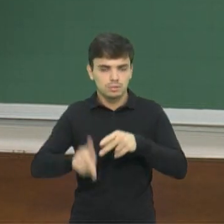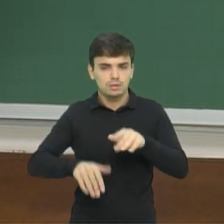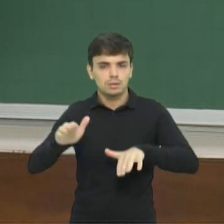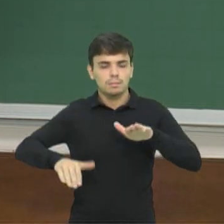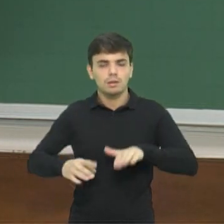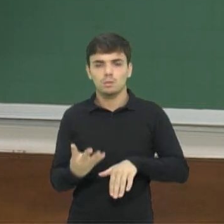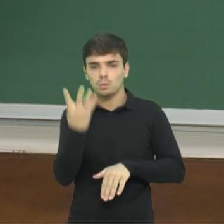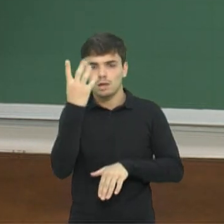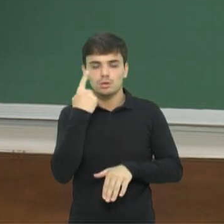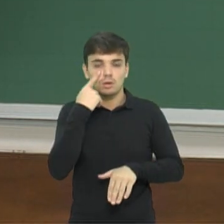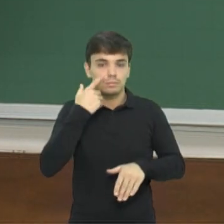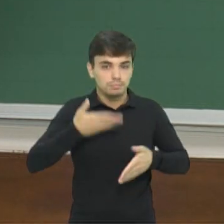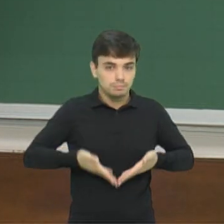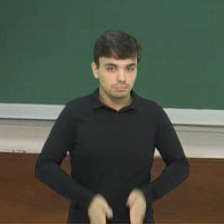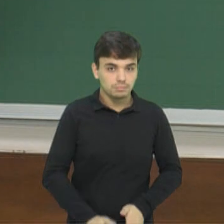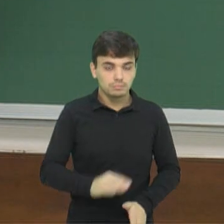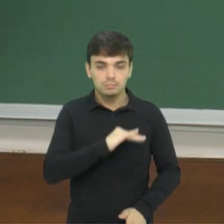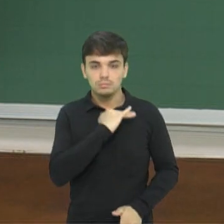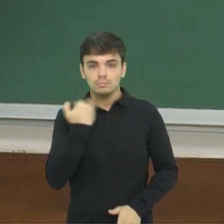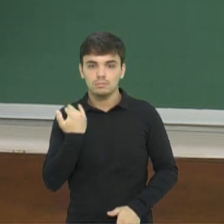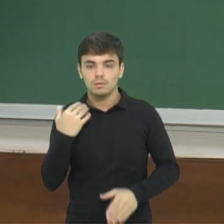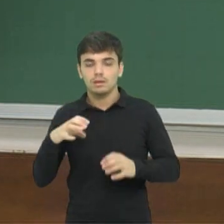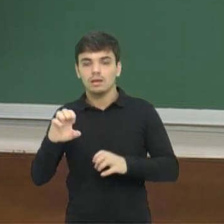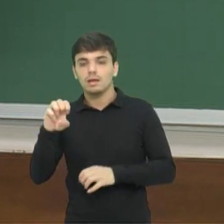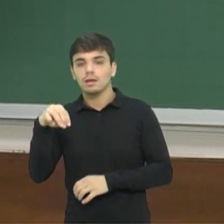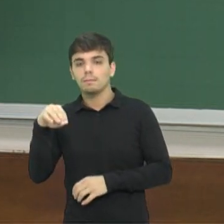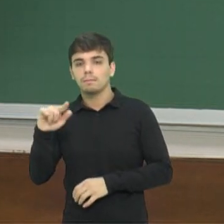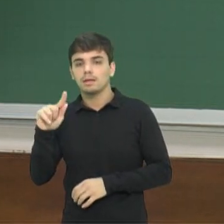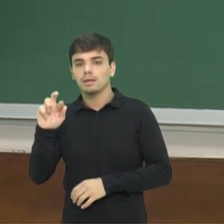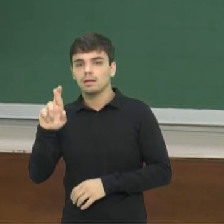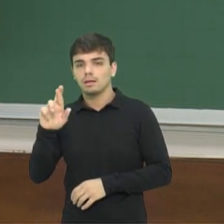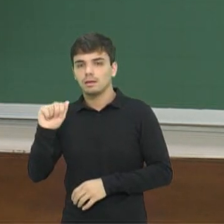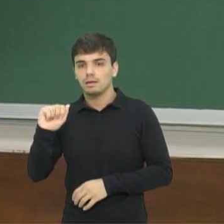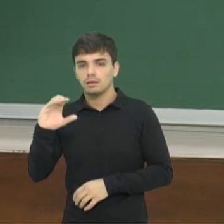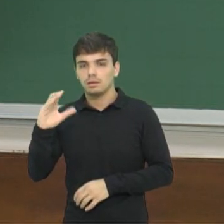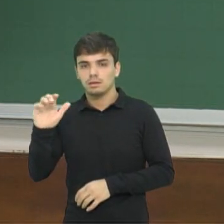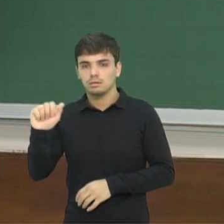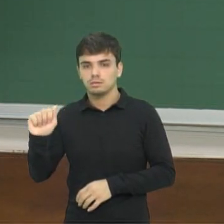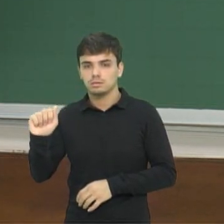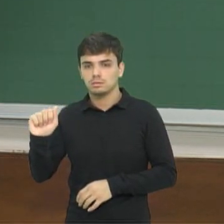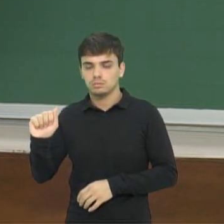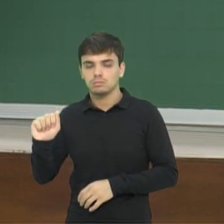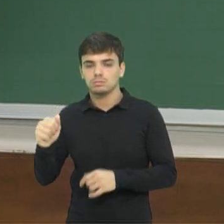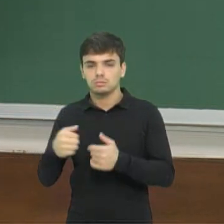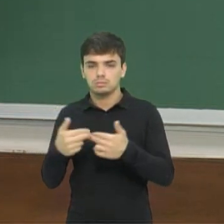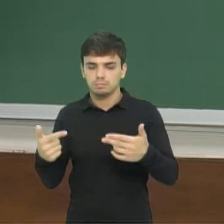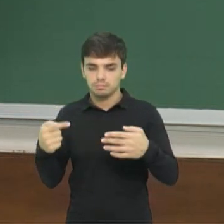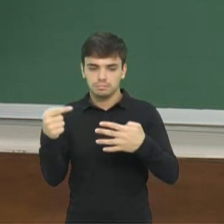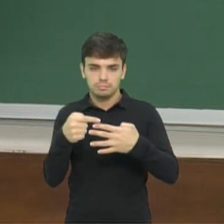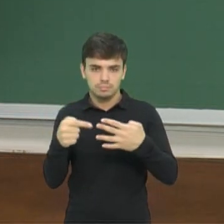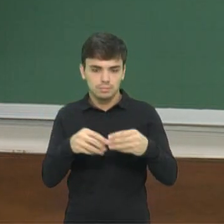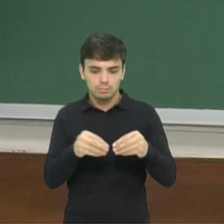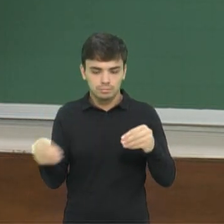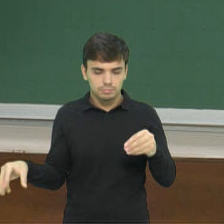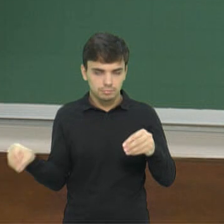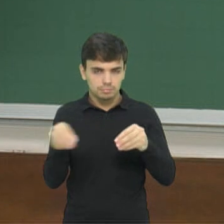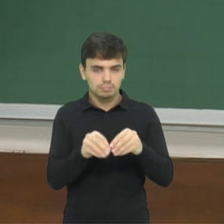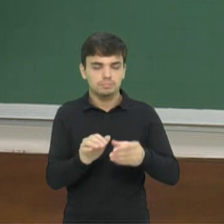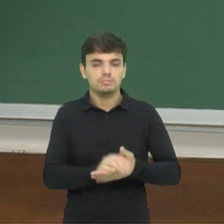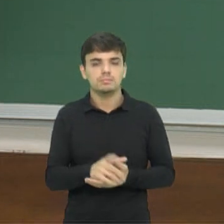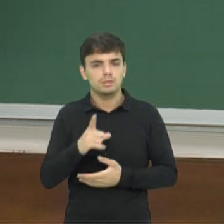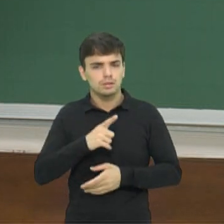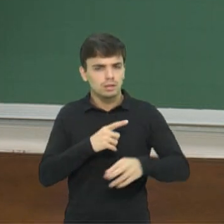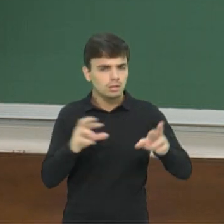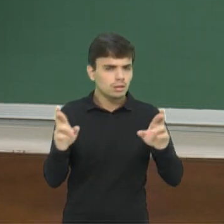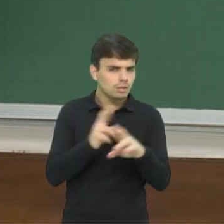4 coisas: natalidade, mortalidade, emigração e imigração. E ainda tem aqueles reguladores da população, lembra? Que tem os